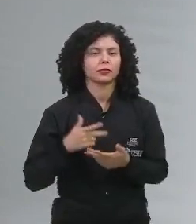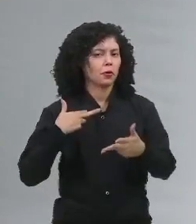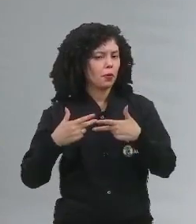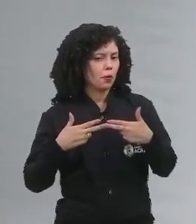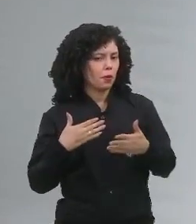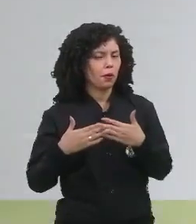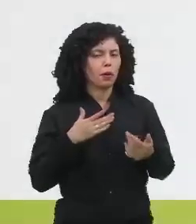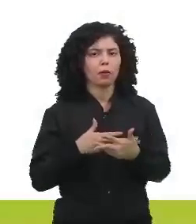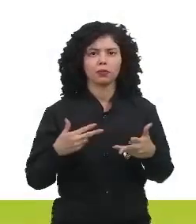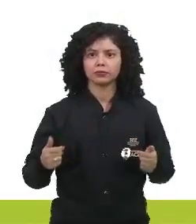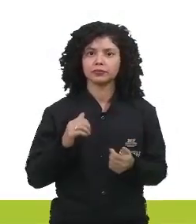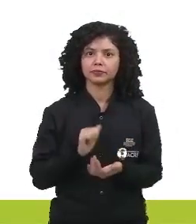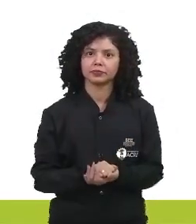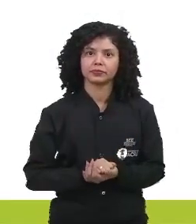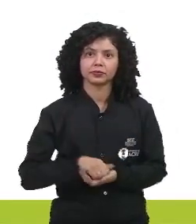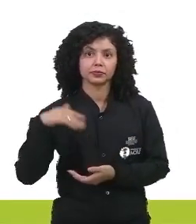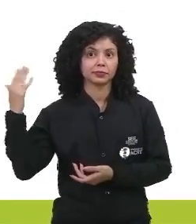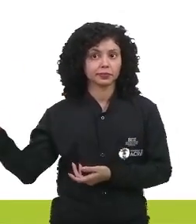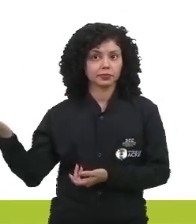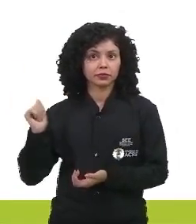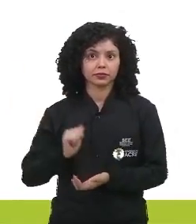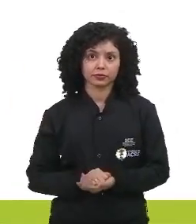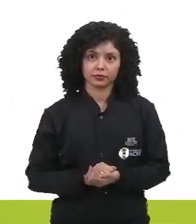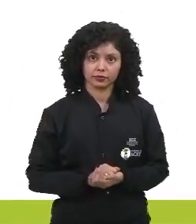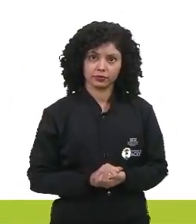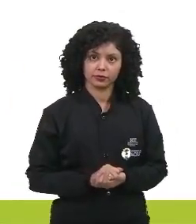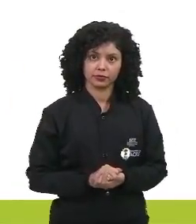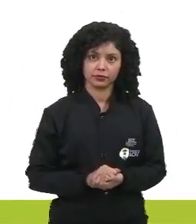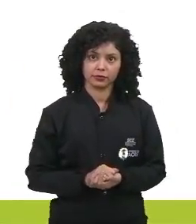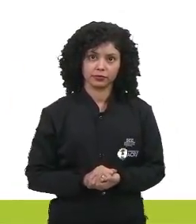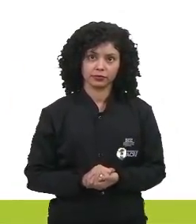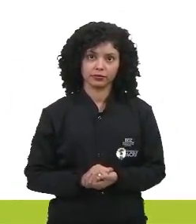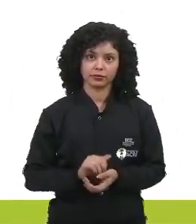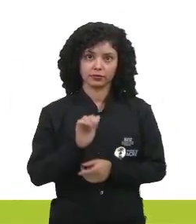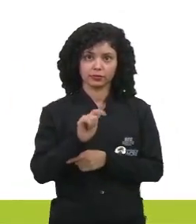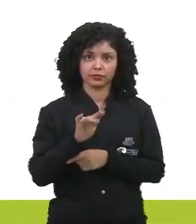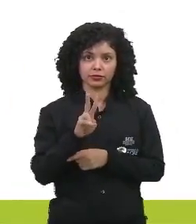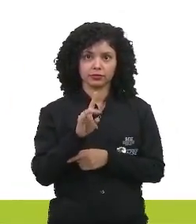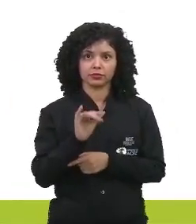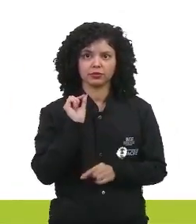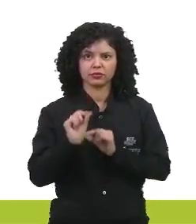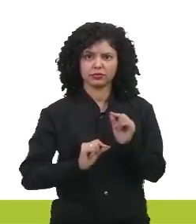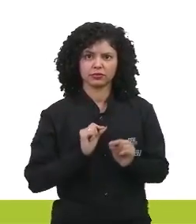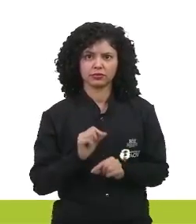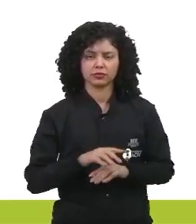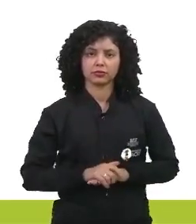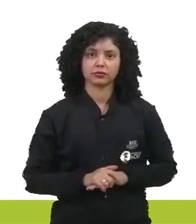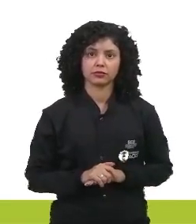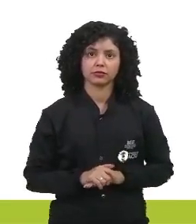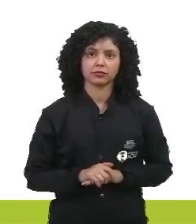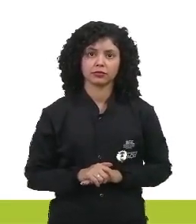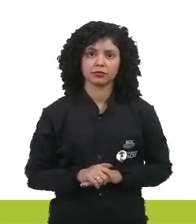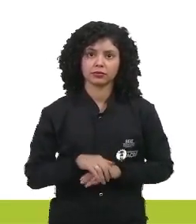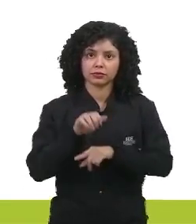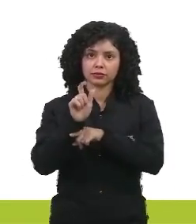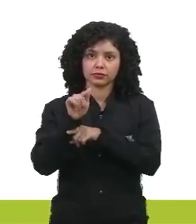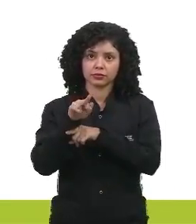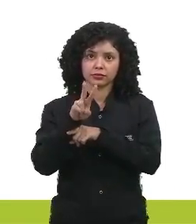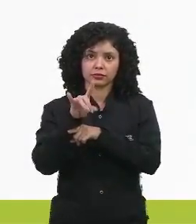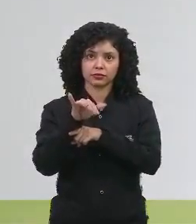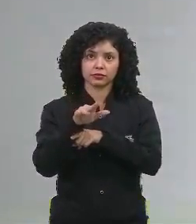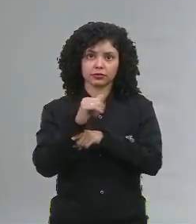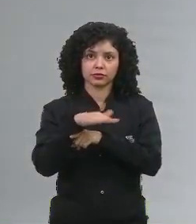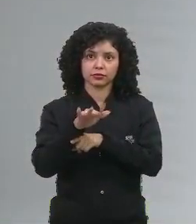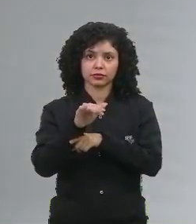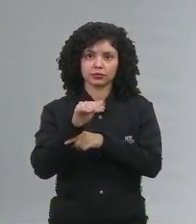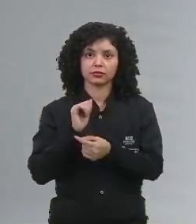coisa que seja. E aí eu trouxe aqui, aguentar nas canetas. O que seria, gente, aguentar nas